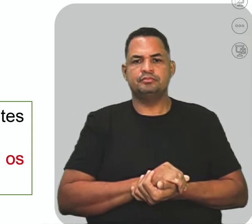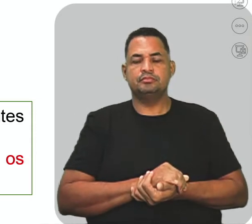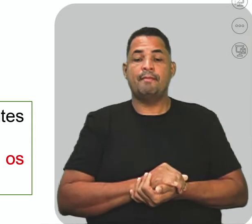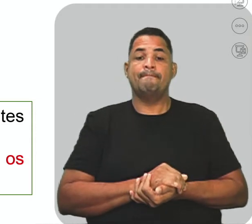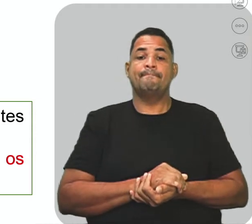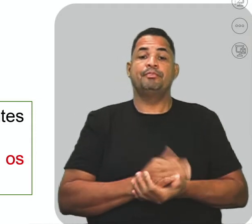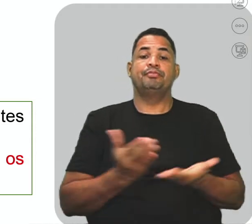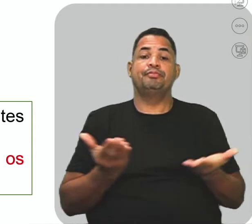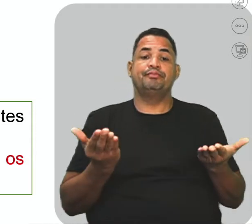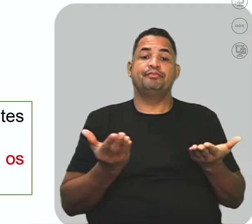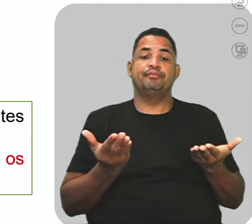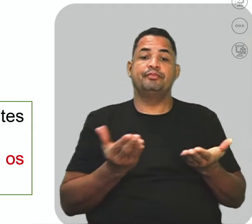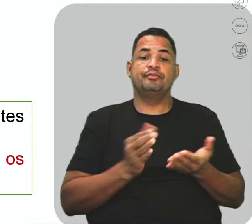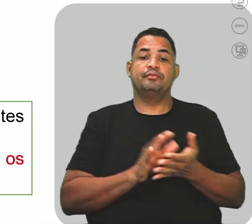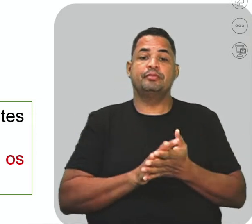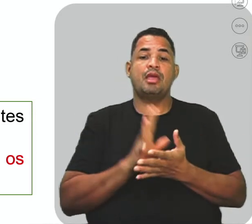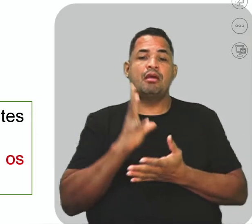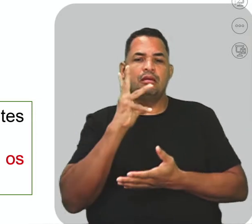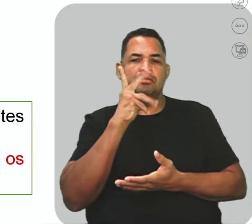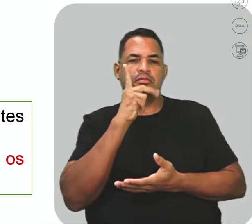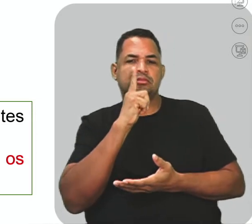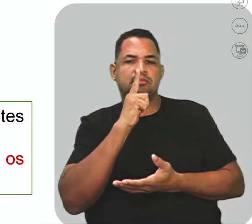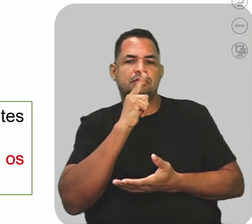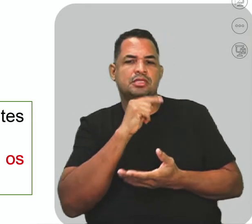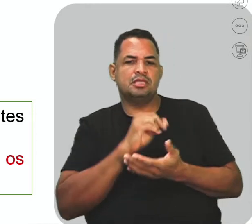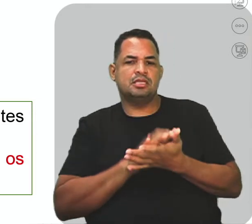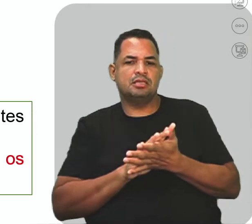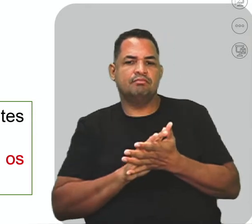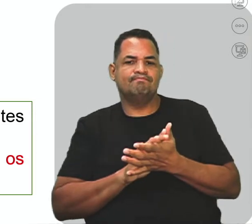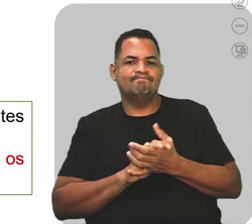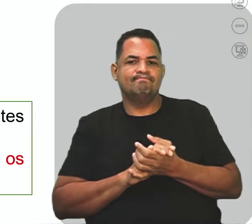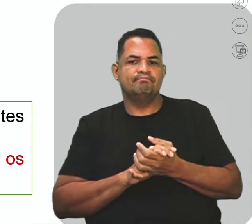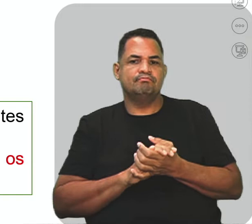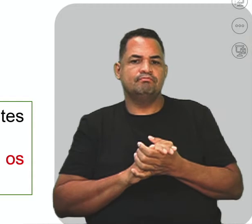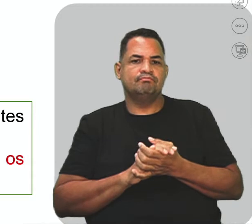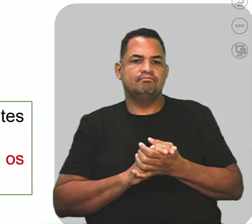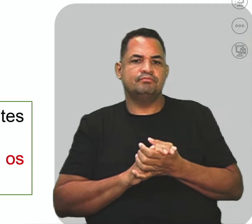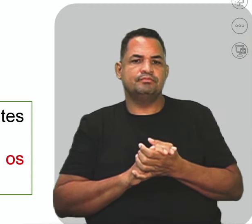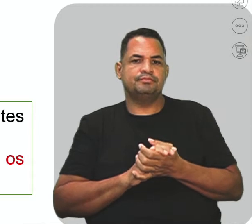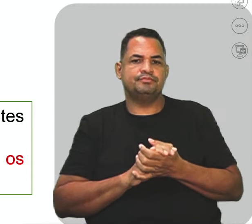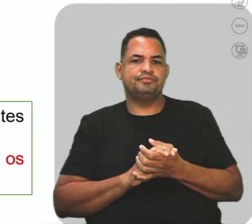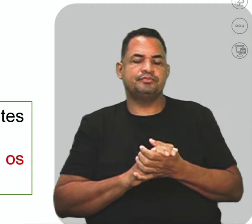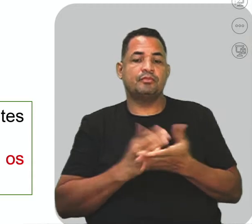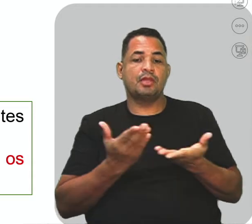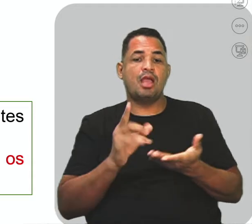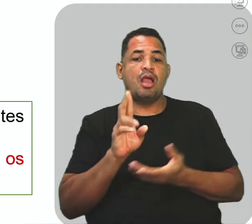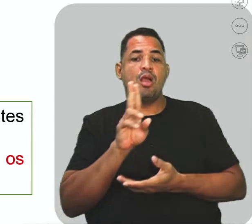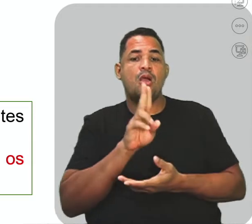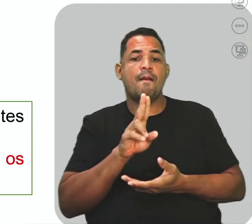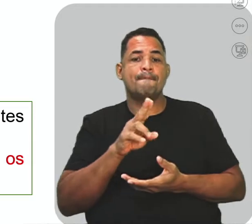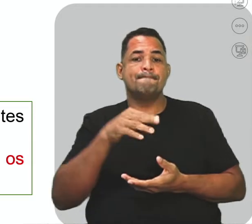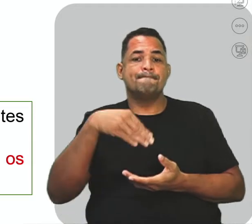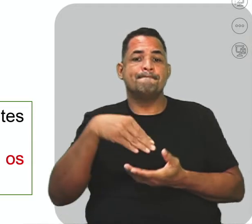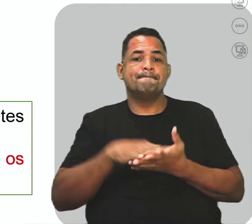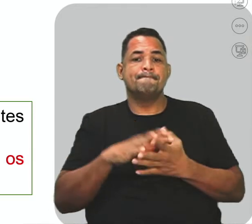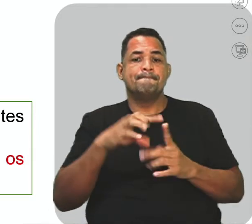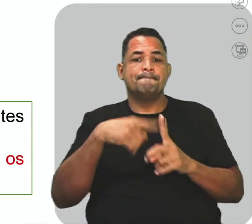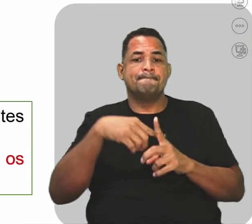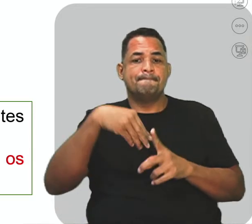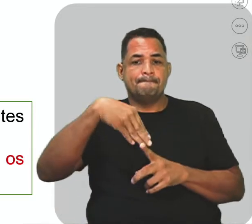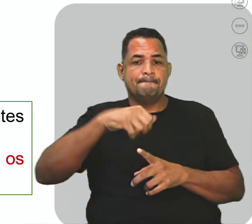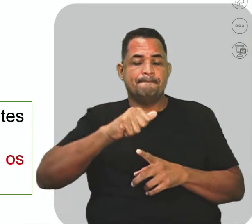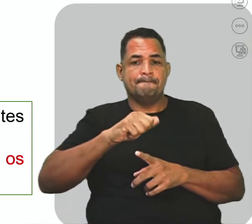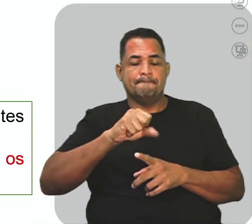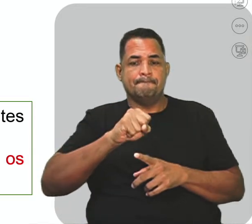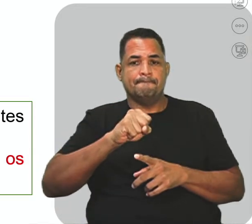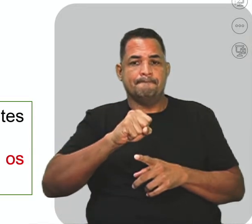Agora, era linda e vaidosa. Então, eu tenho a adição e. E se eu coloco aqui a adição,